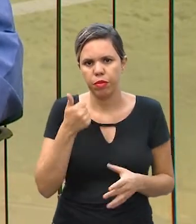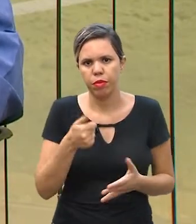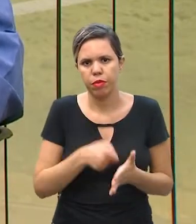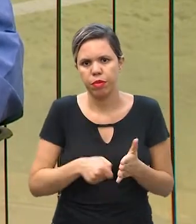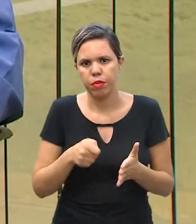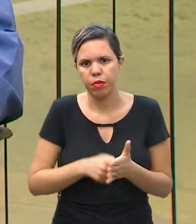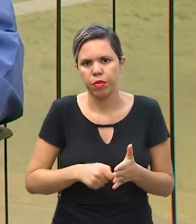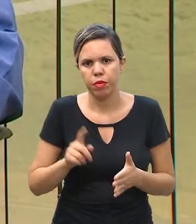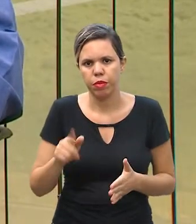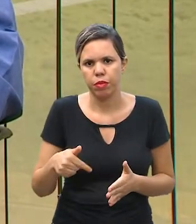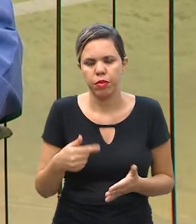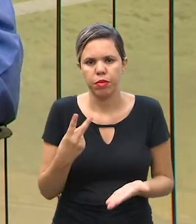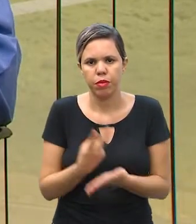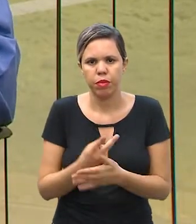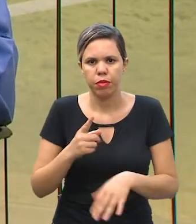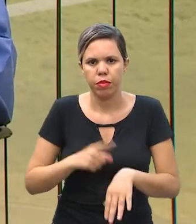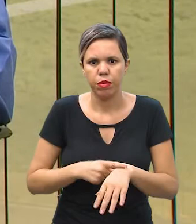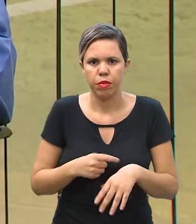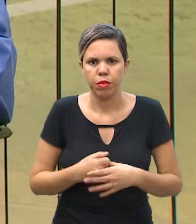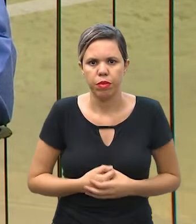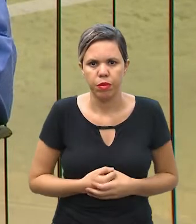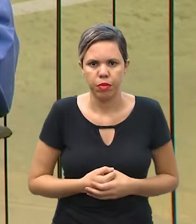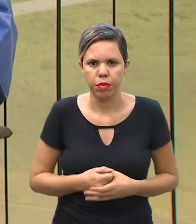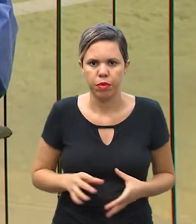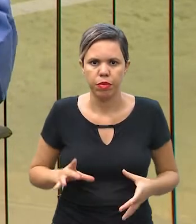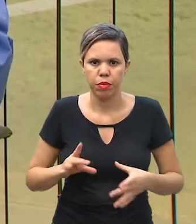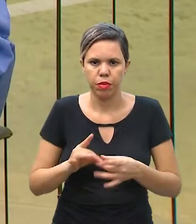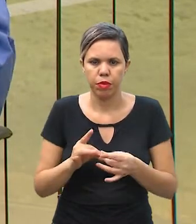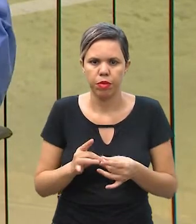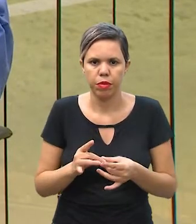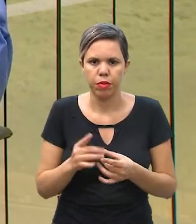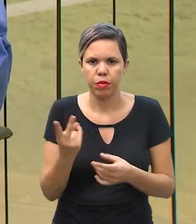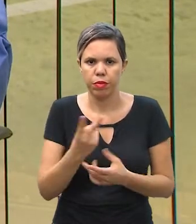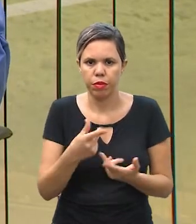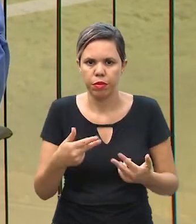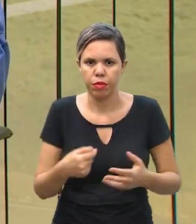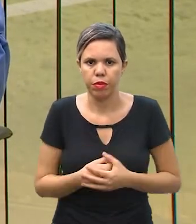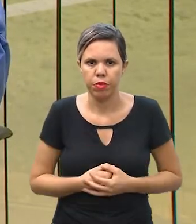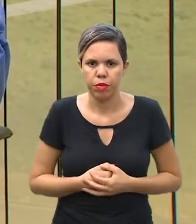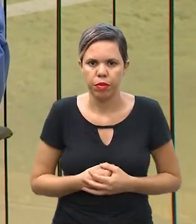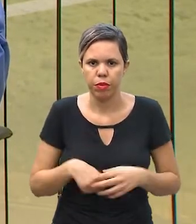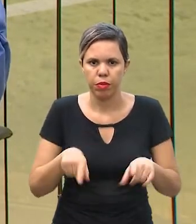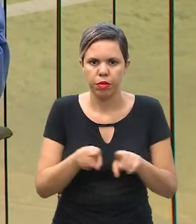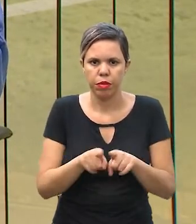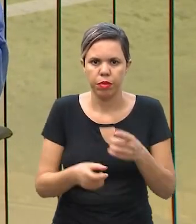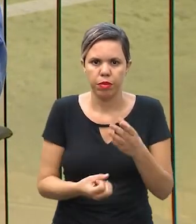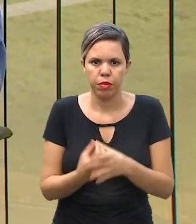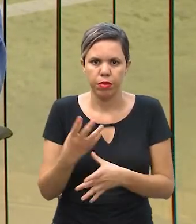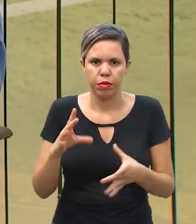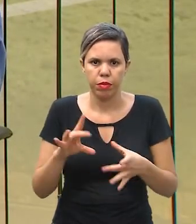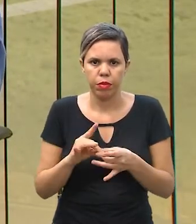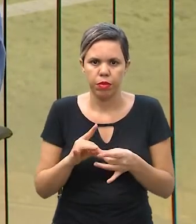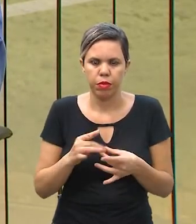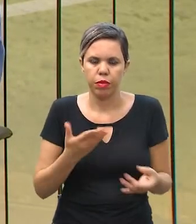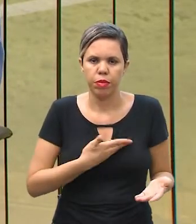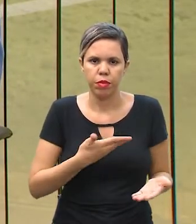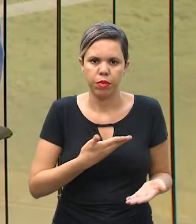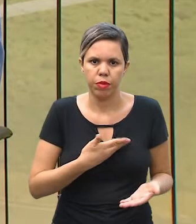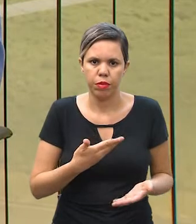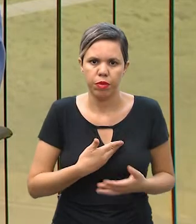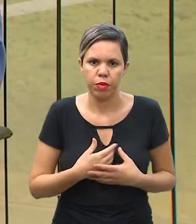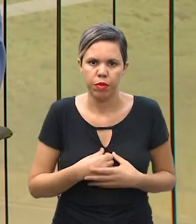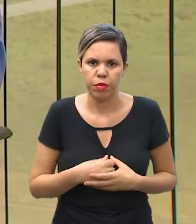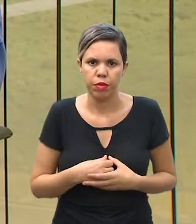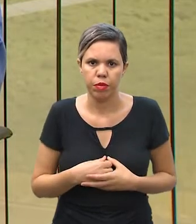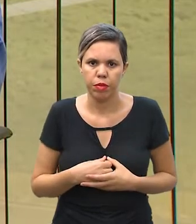as melhorias. Isso é, ao mesmo tempo que se une essas duas coisas, também se fortalece a